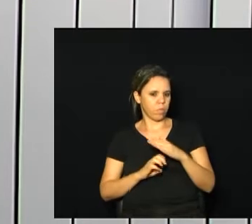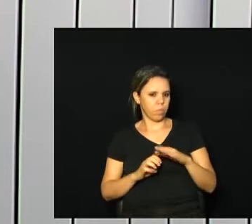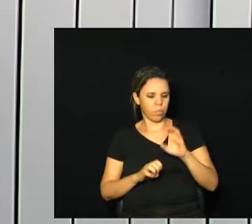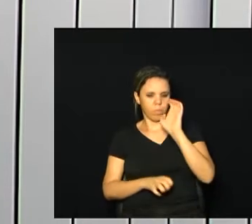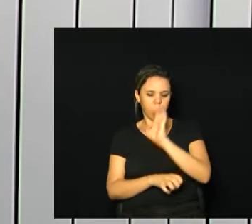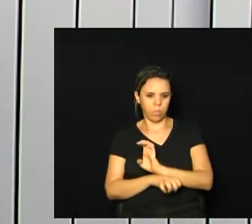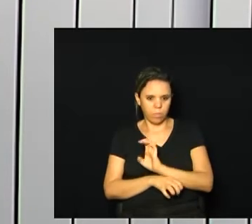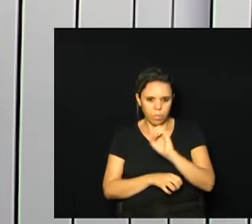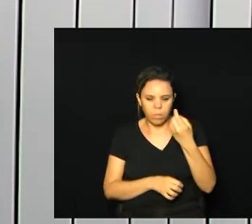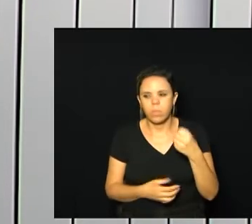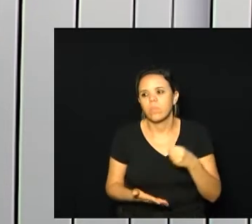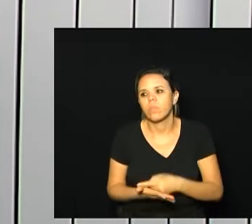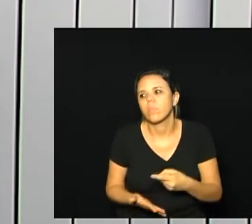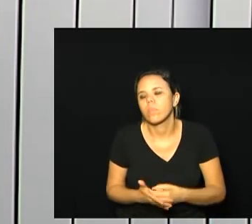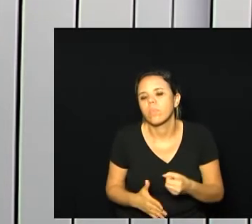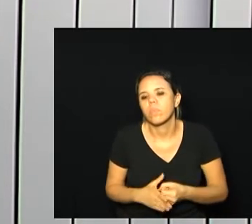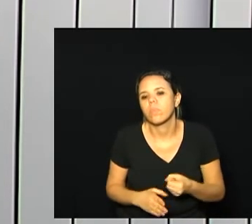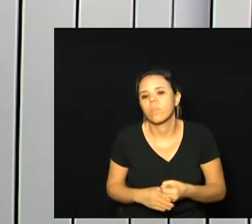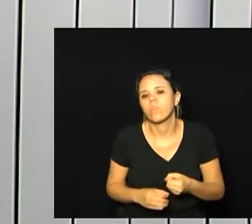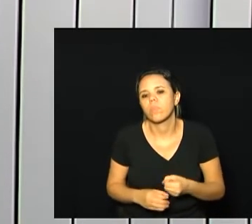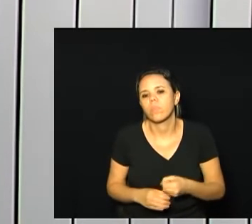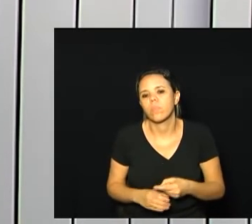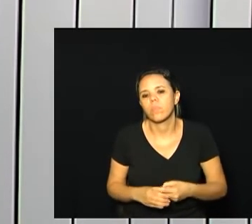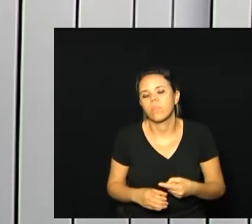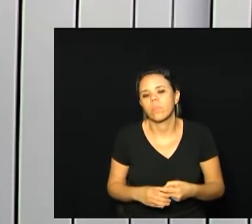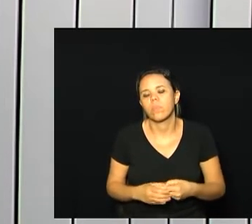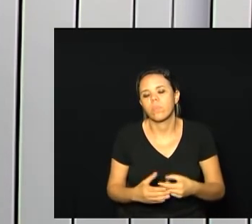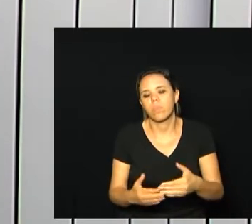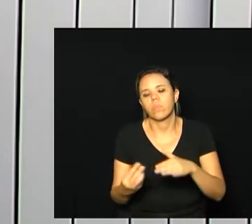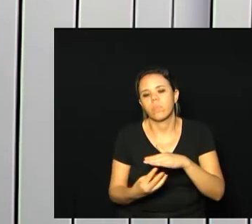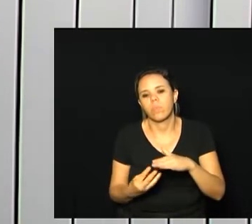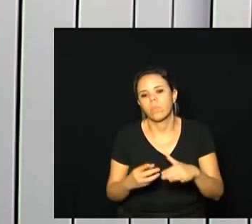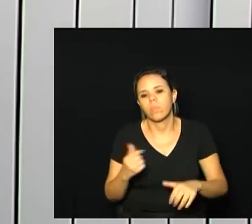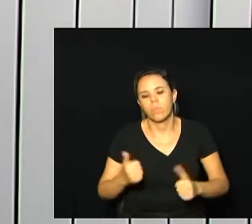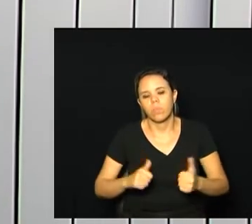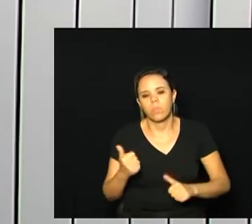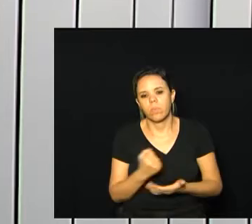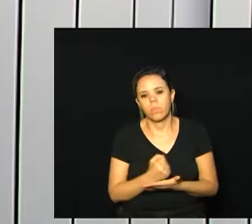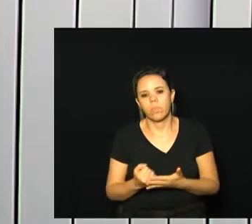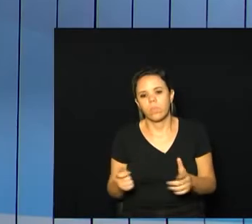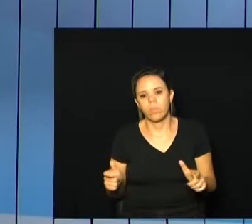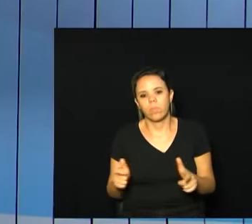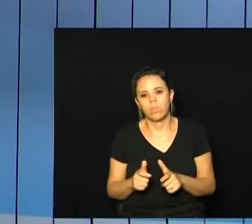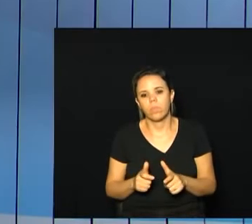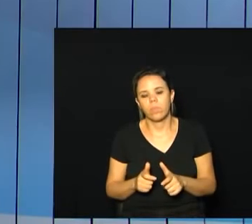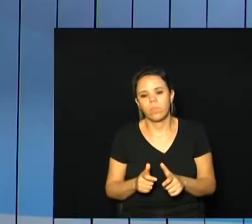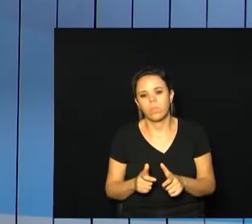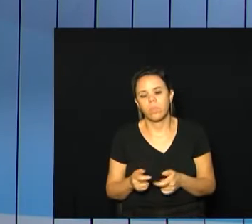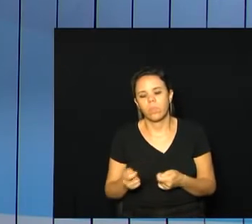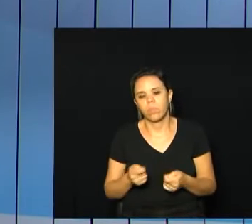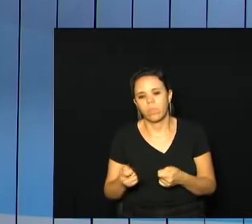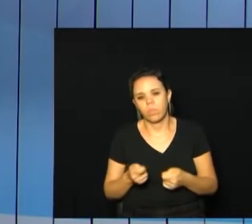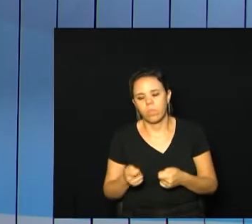estaduais ou municipais. Então, daqui para frente, quando houver licitações, esse número, a tendência é que fique mais